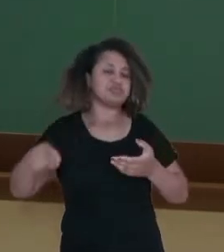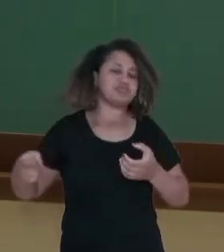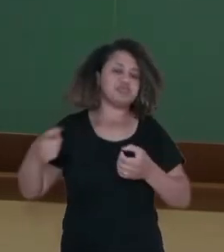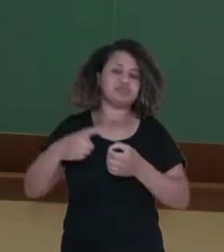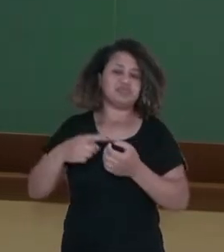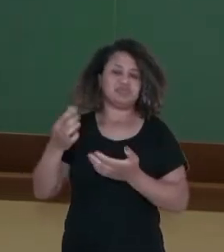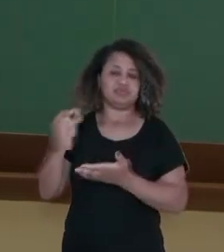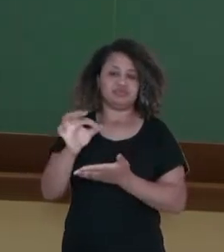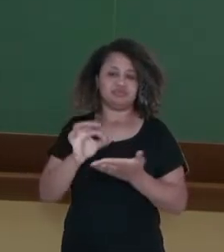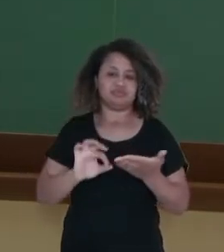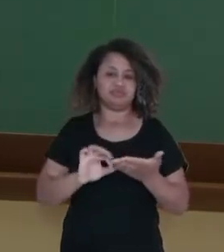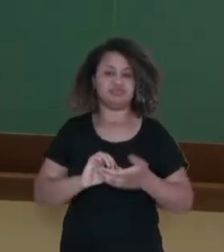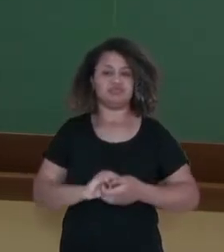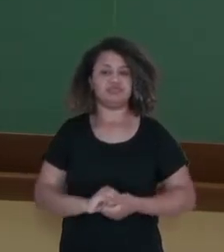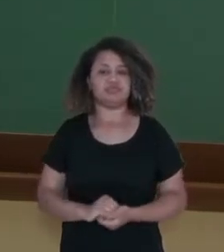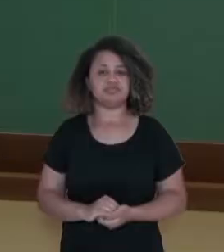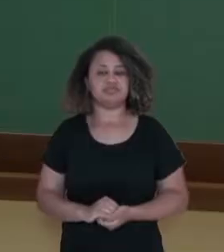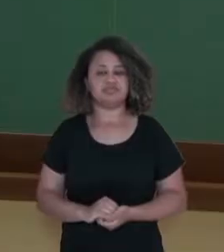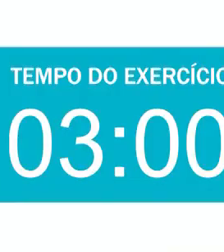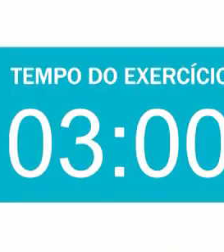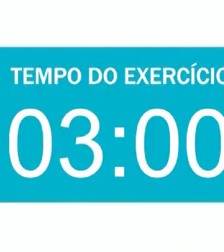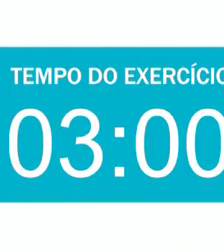já comentando essa questão com vocês.